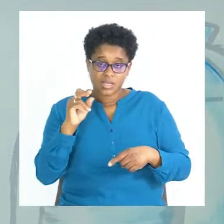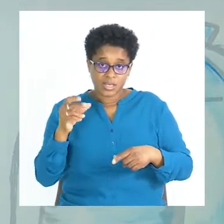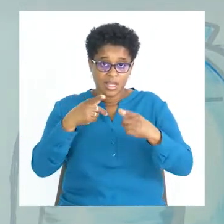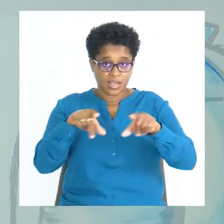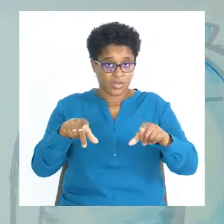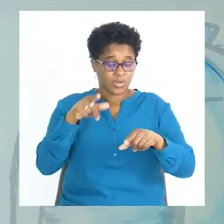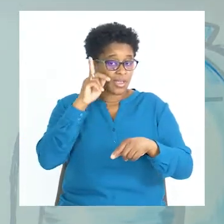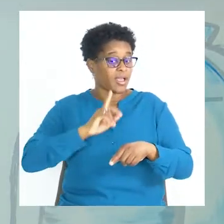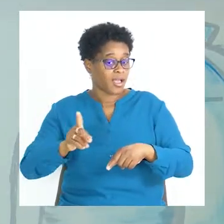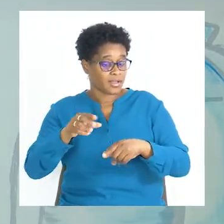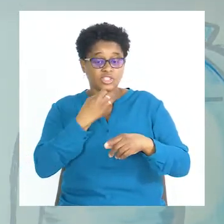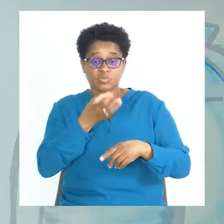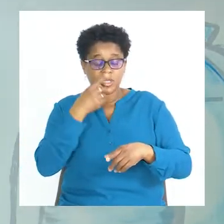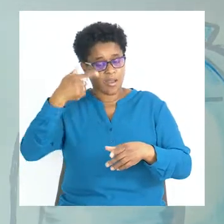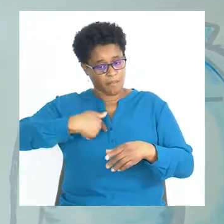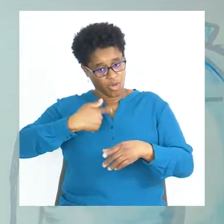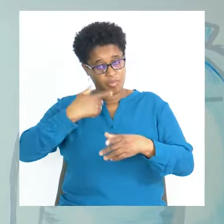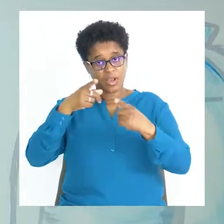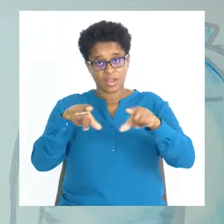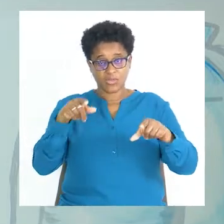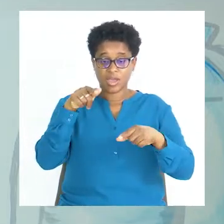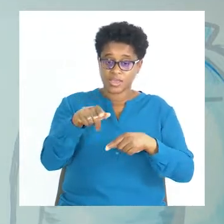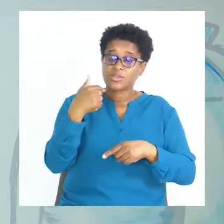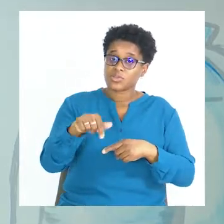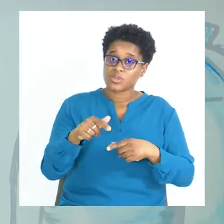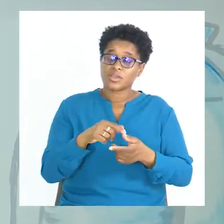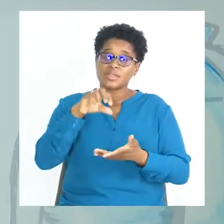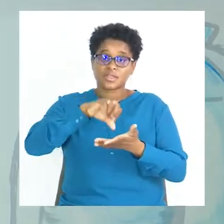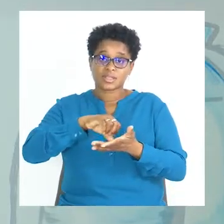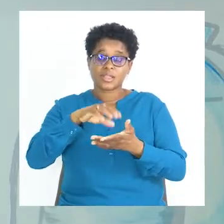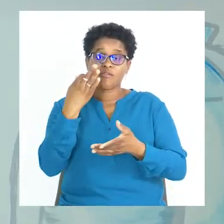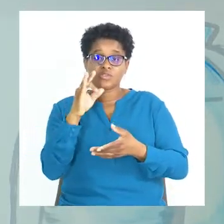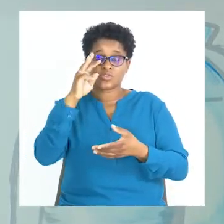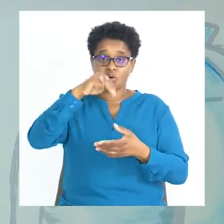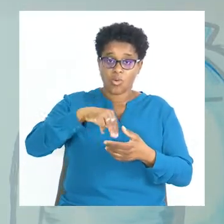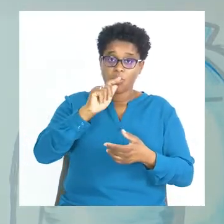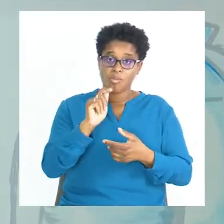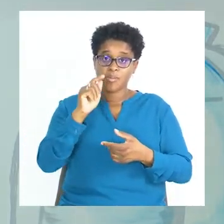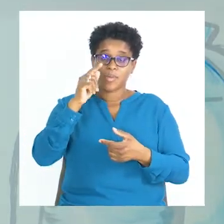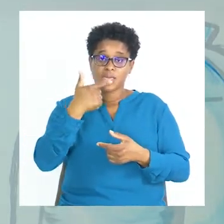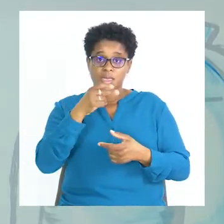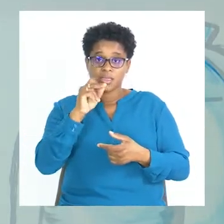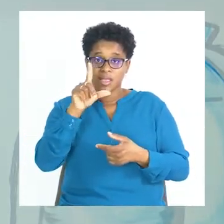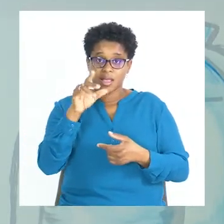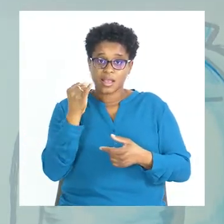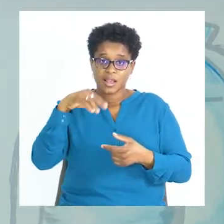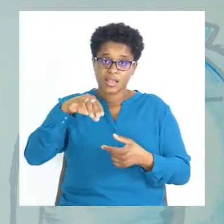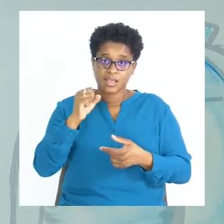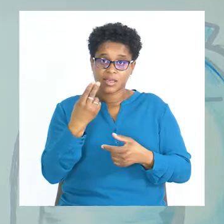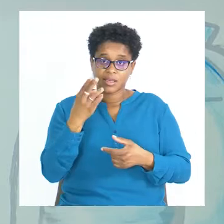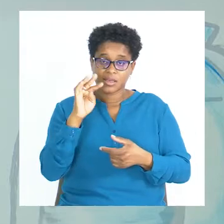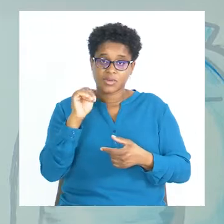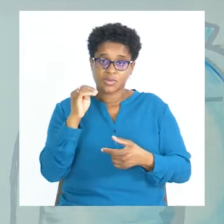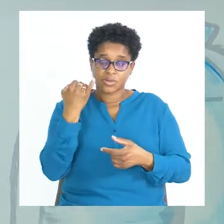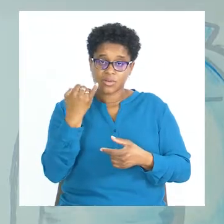Então, ali tu tens a centralização da função metalinguística na linha do elemento